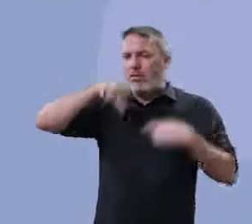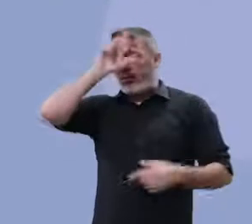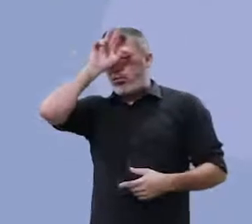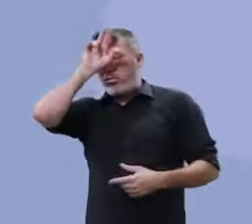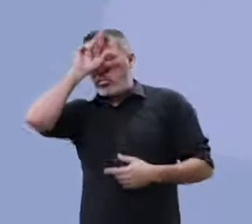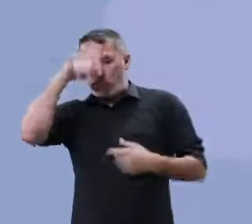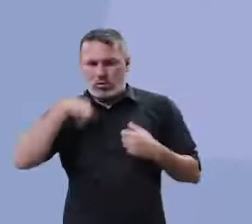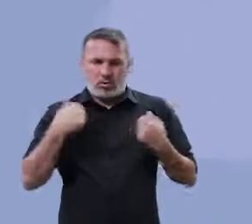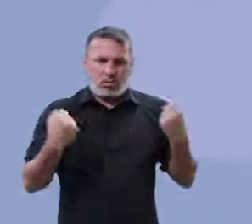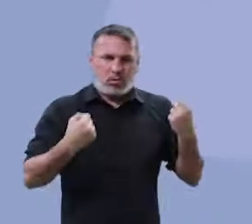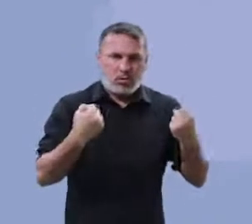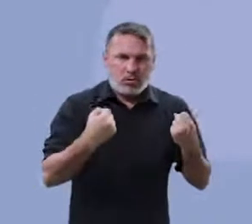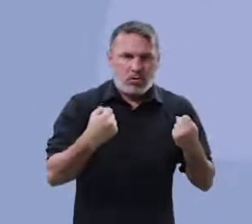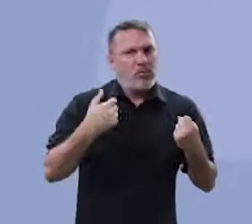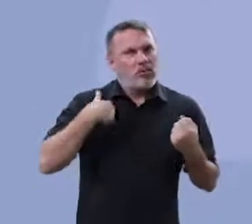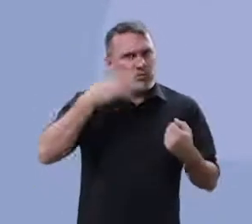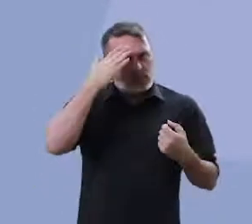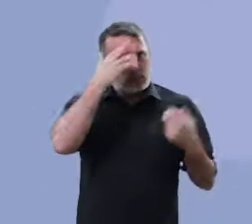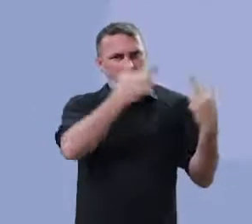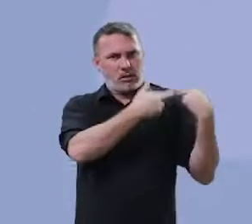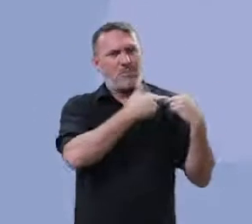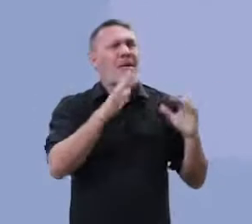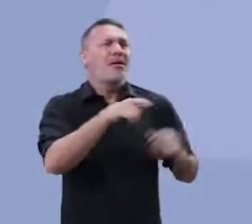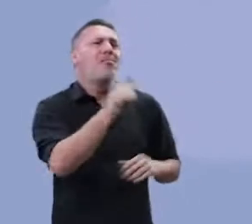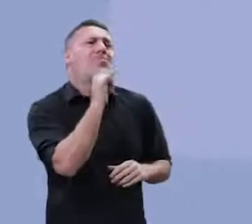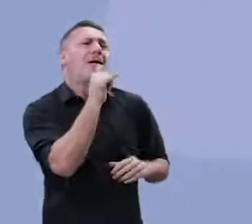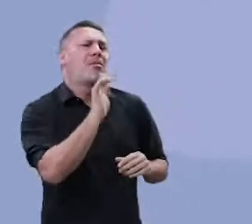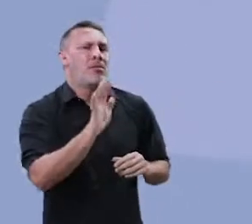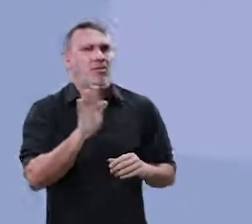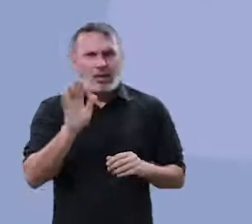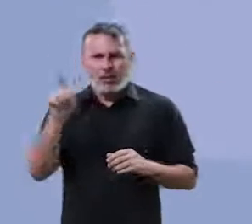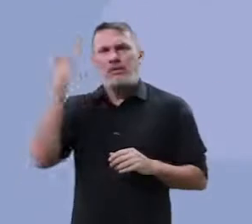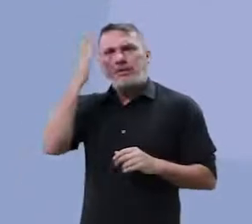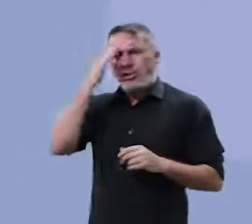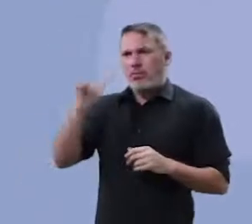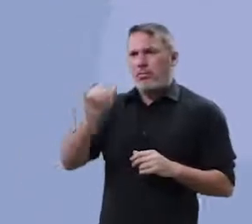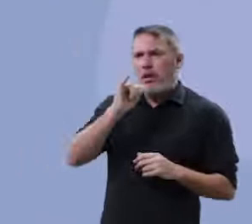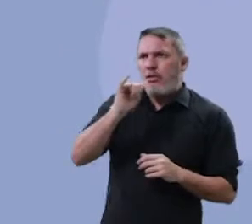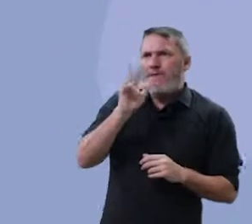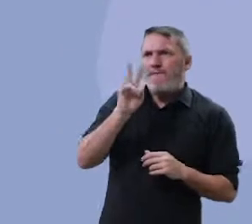embriagado, calma aí. Ele sabe dos seus atos. Mas ele bebeu.